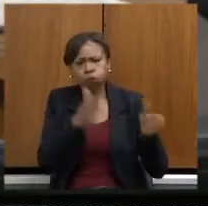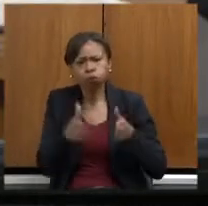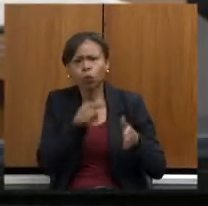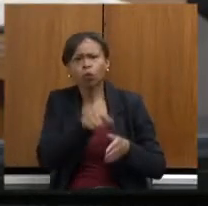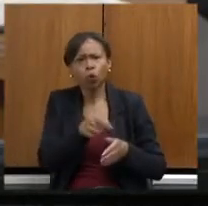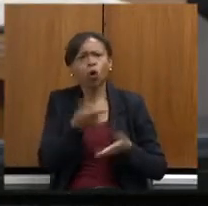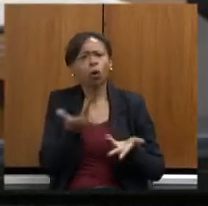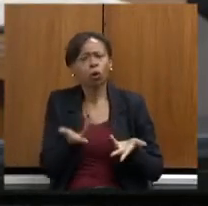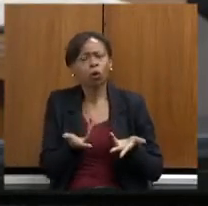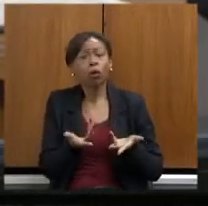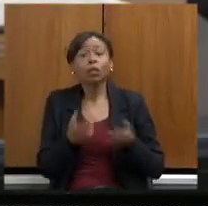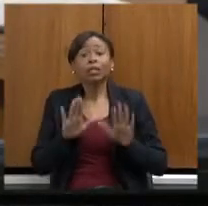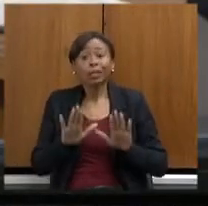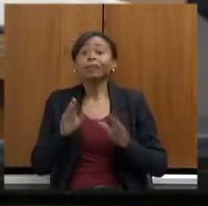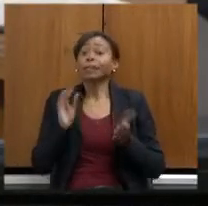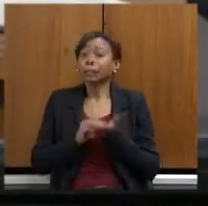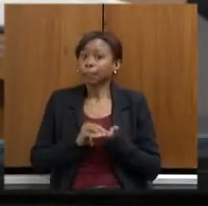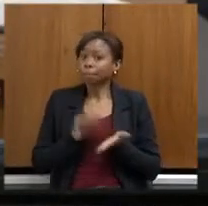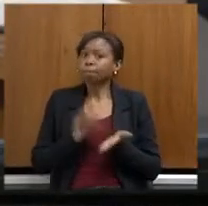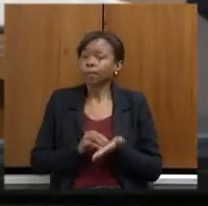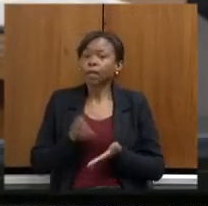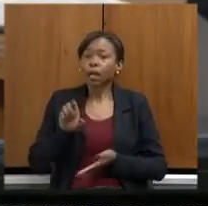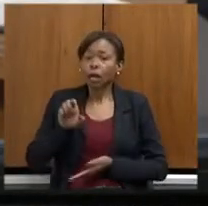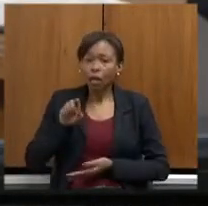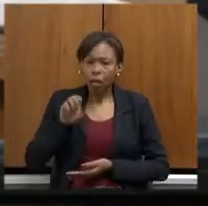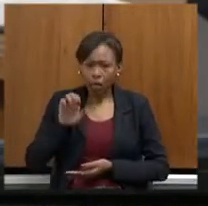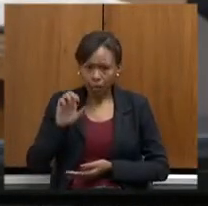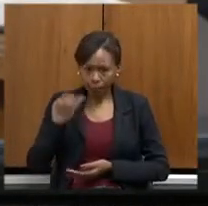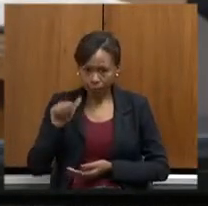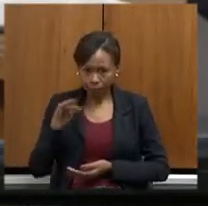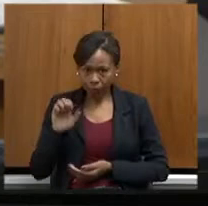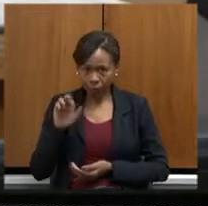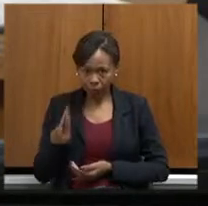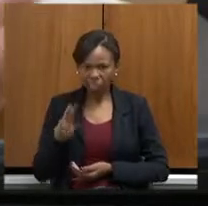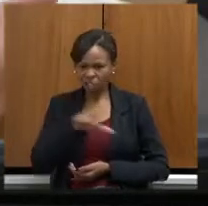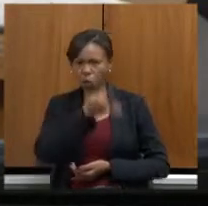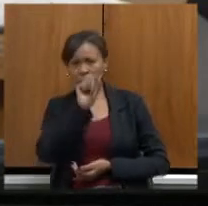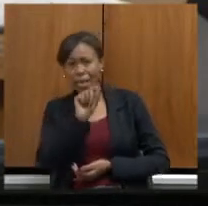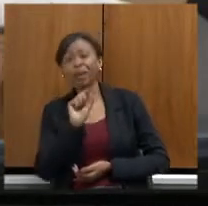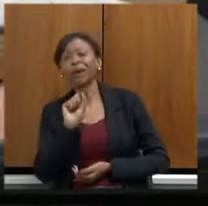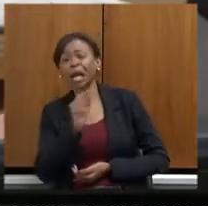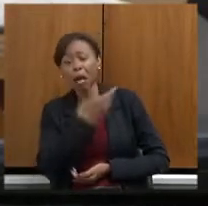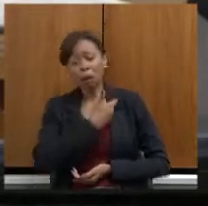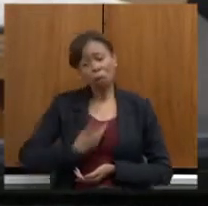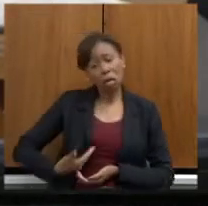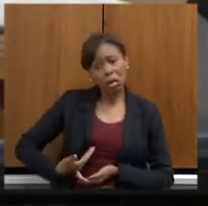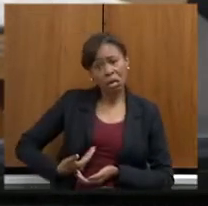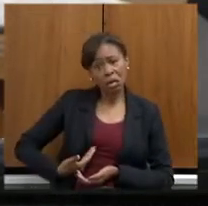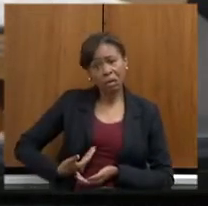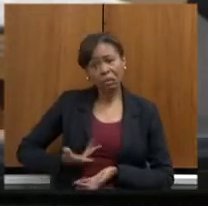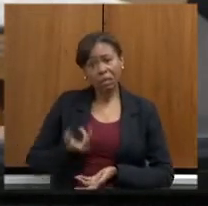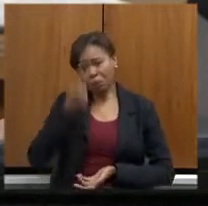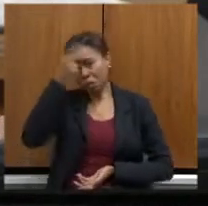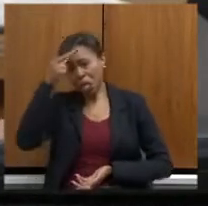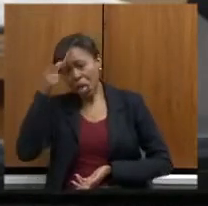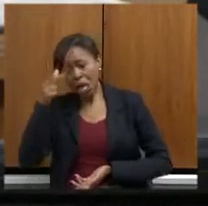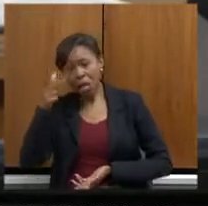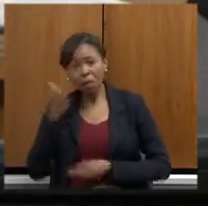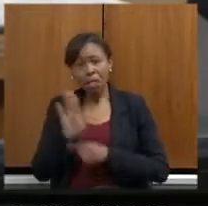então assim nós não tem uma demanda e eu até não pode escolher se vai atender município estado entre que está atender o produtor